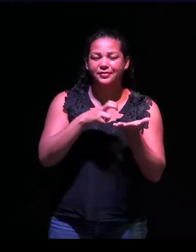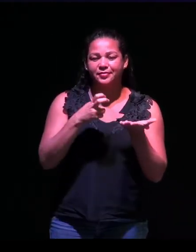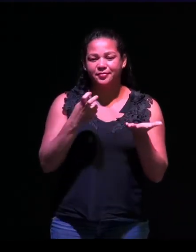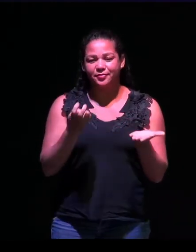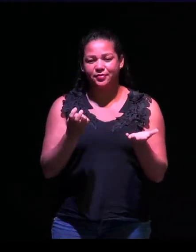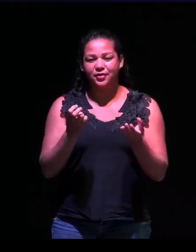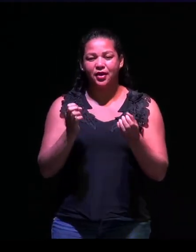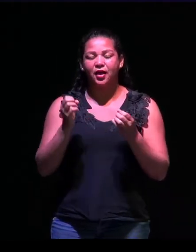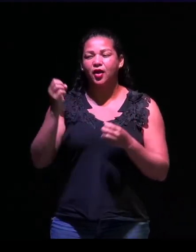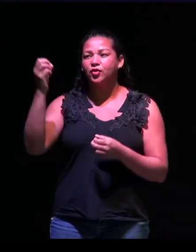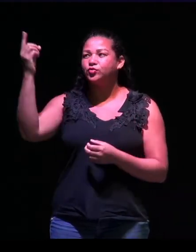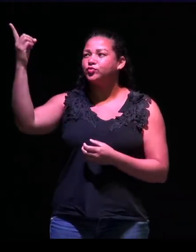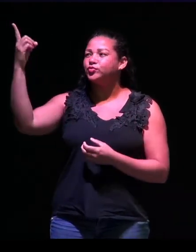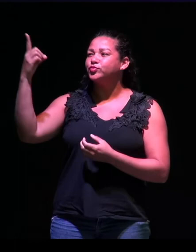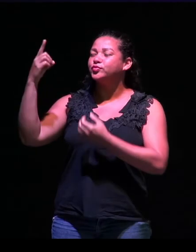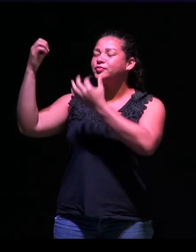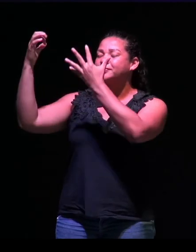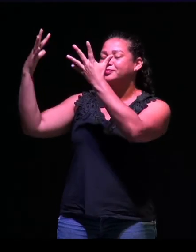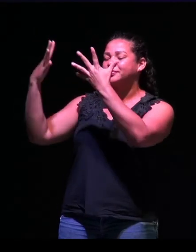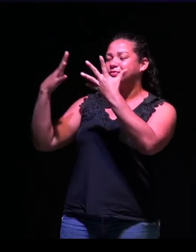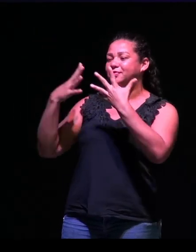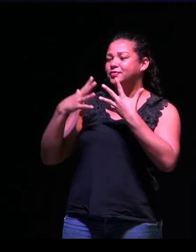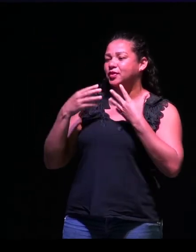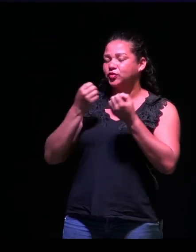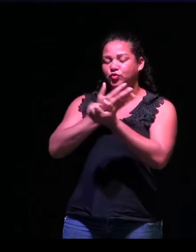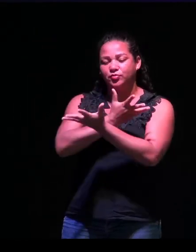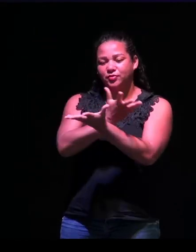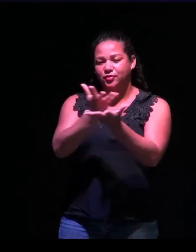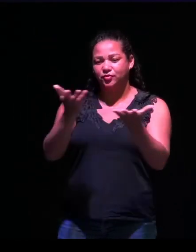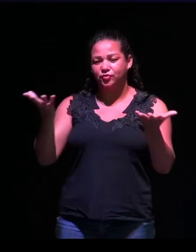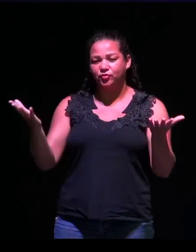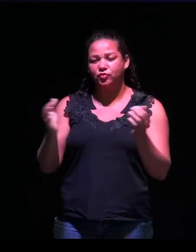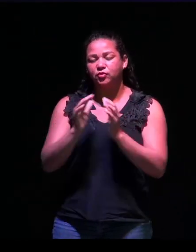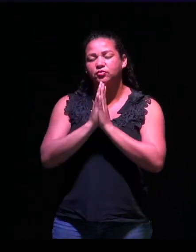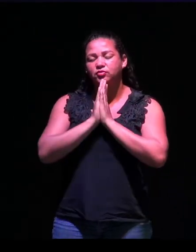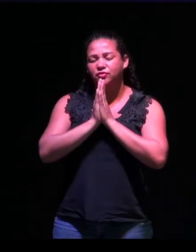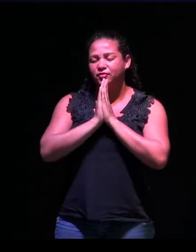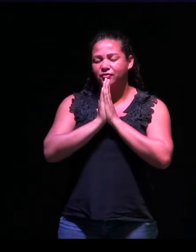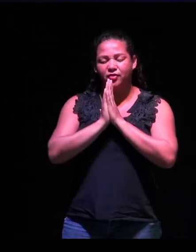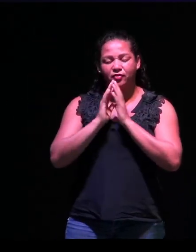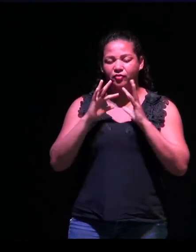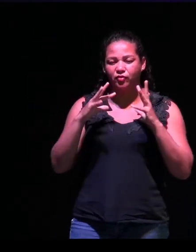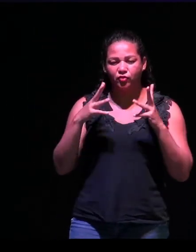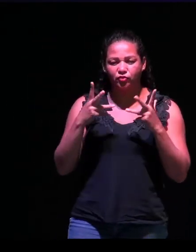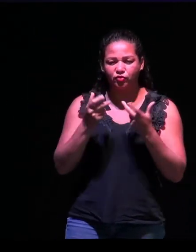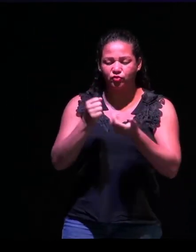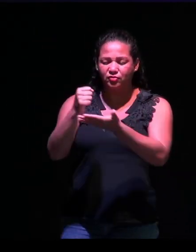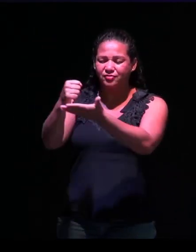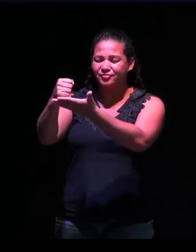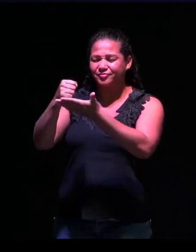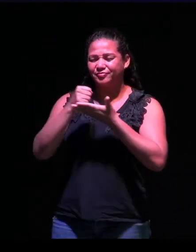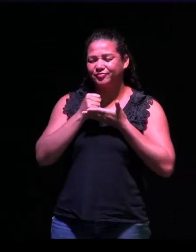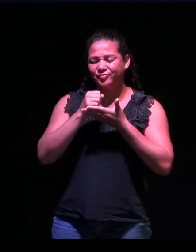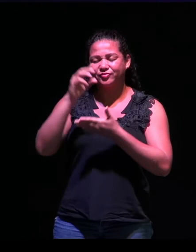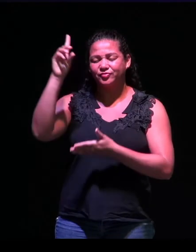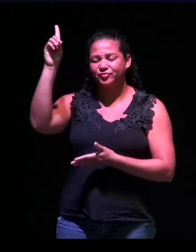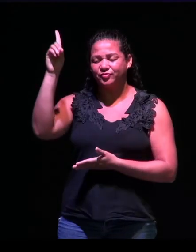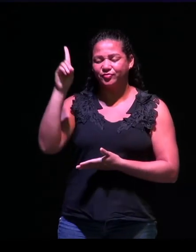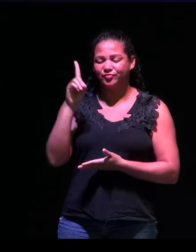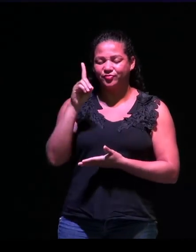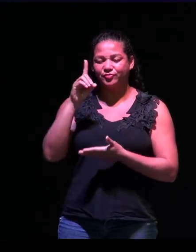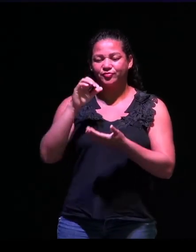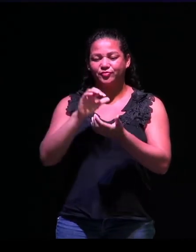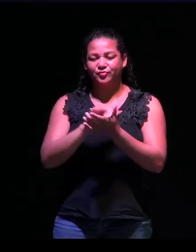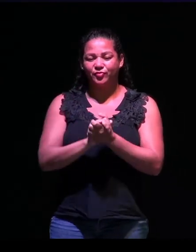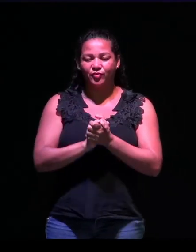a tua bênção esteja sobre nós, teu favor, tua unção, tua revelação. Nos ajuda, Deus, a compreender tua palavra e